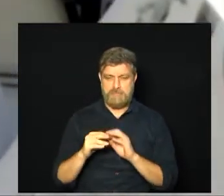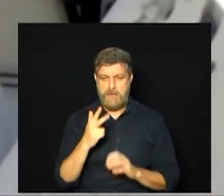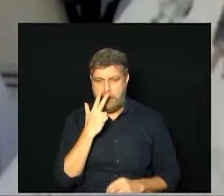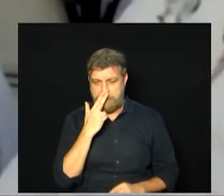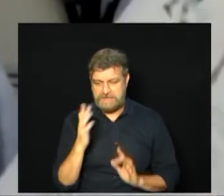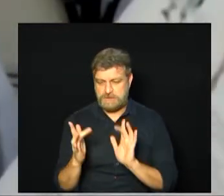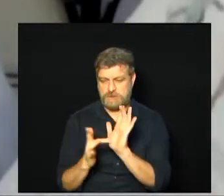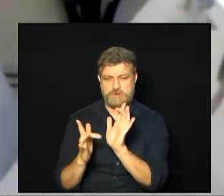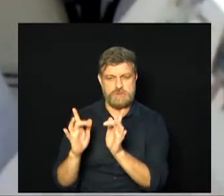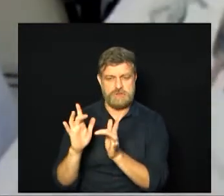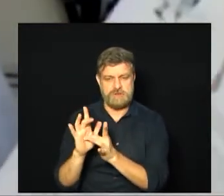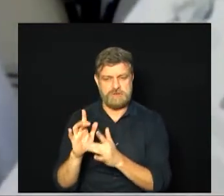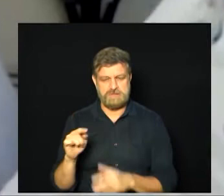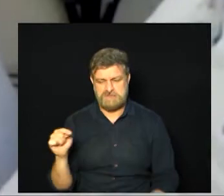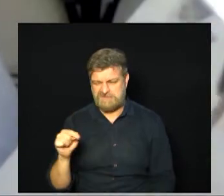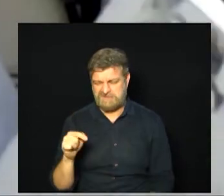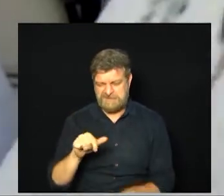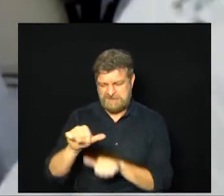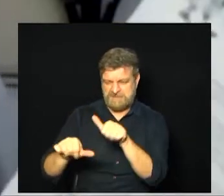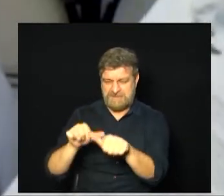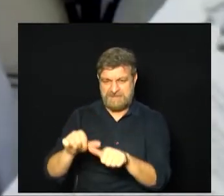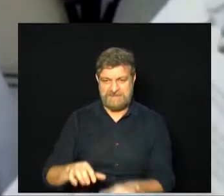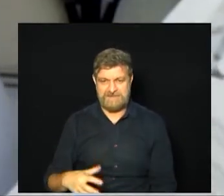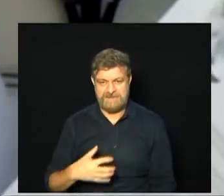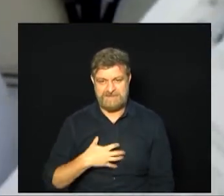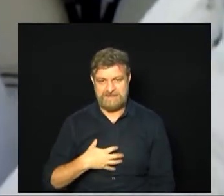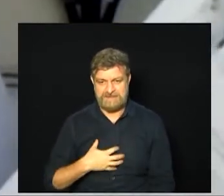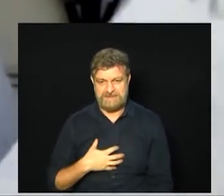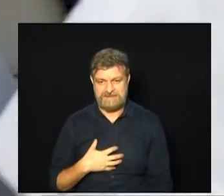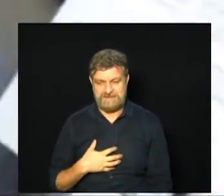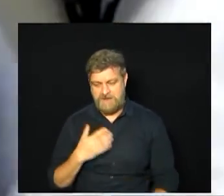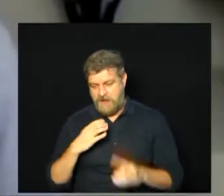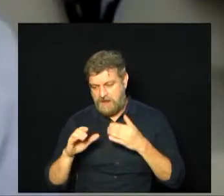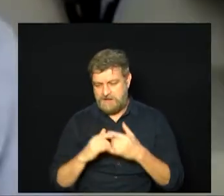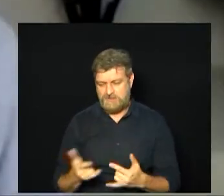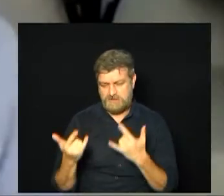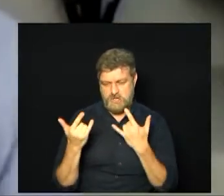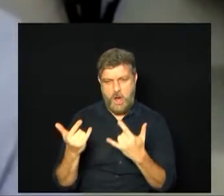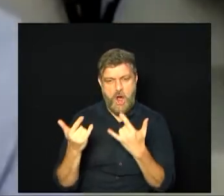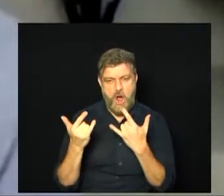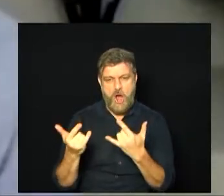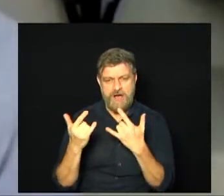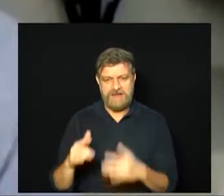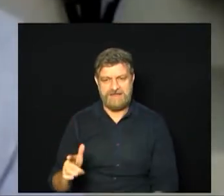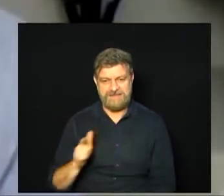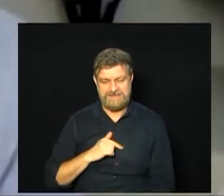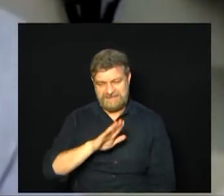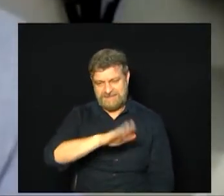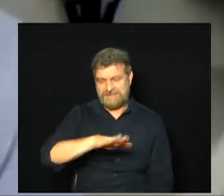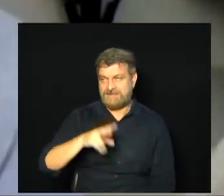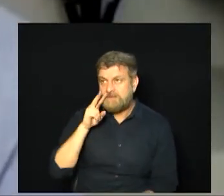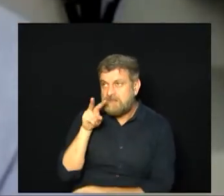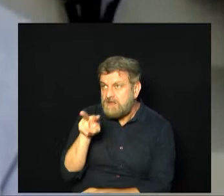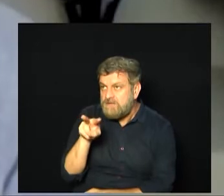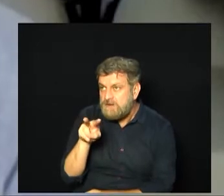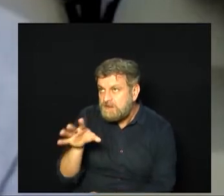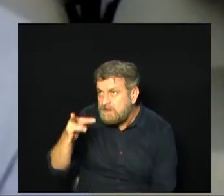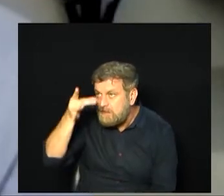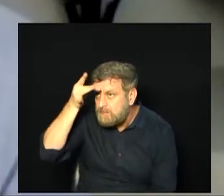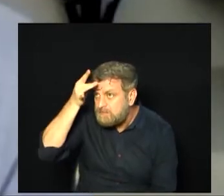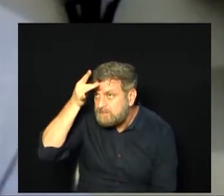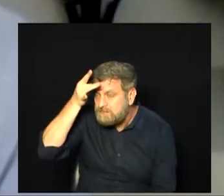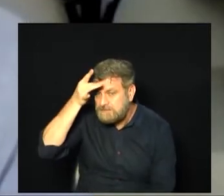Cristo do Zeffirelli com Sting, cantor de rock. Então, para uma criança, aquilo ali foi muito marcante e